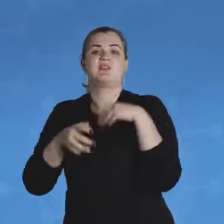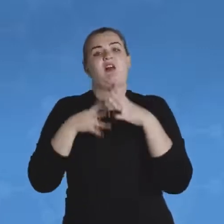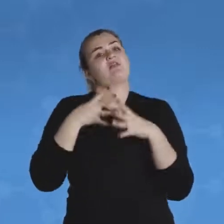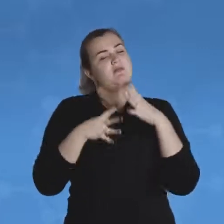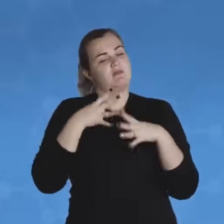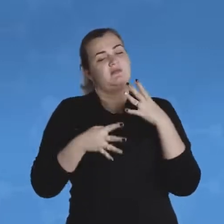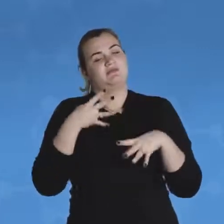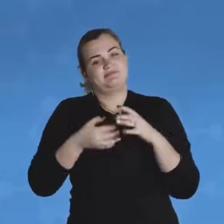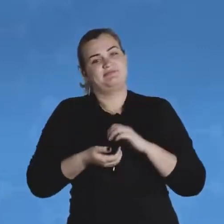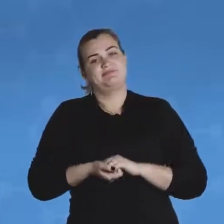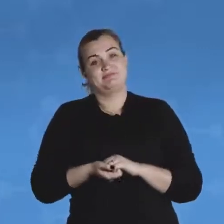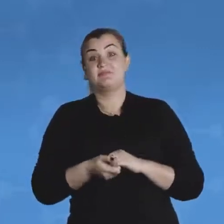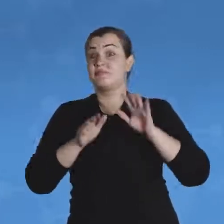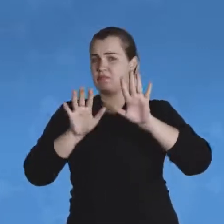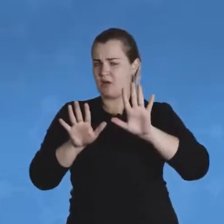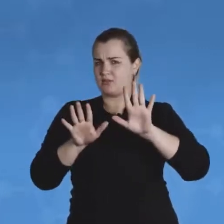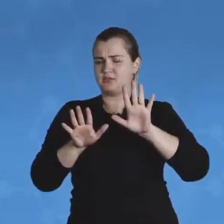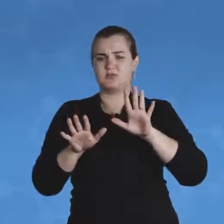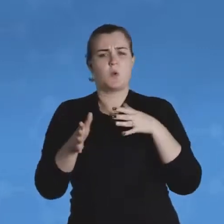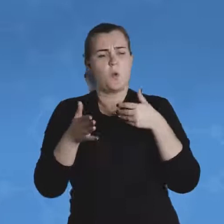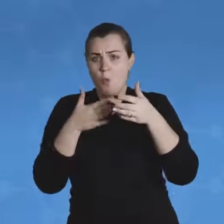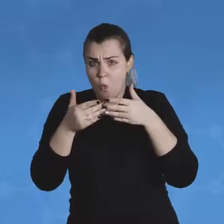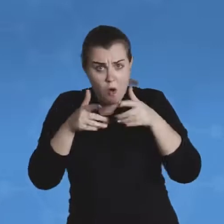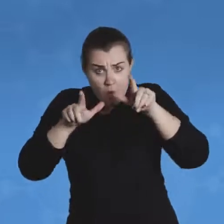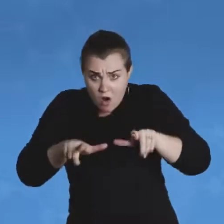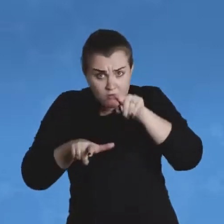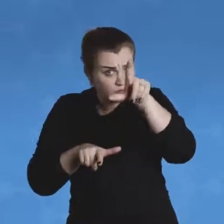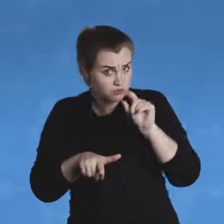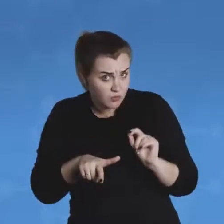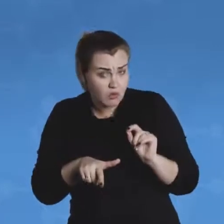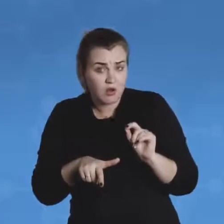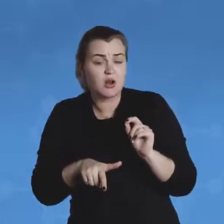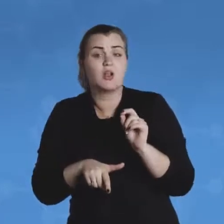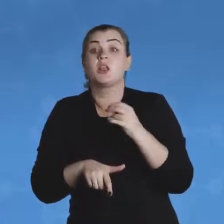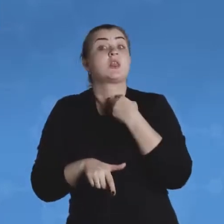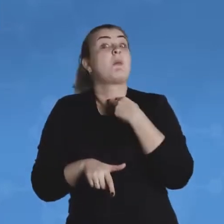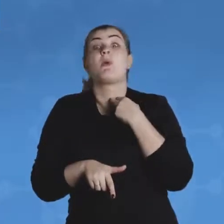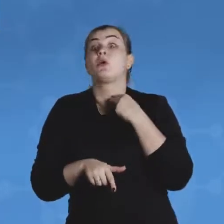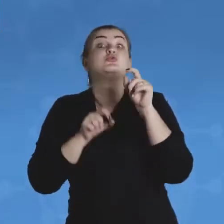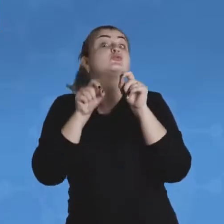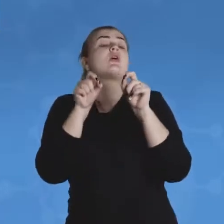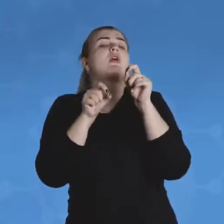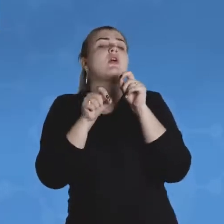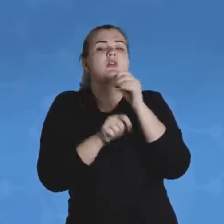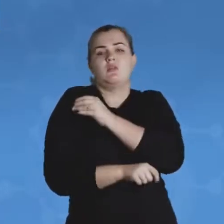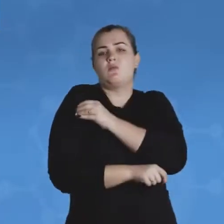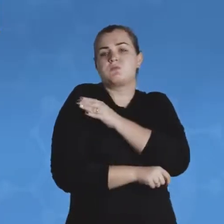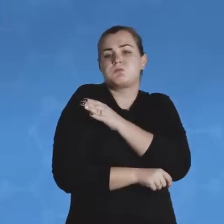insulina. Mas, independentemente do local que você escolher, eles não podem estar inchados,